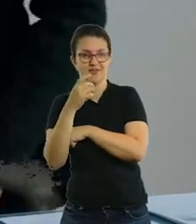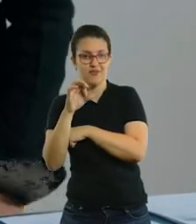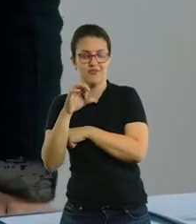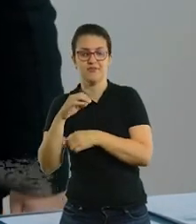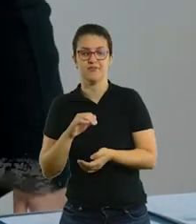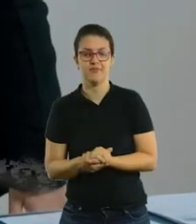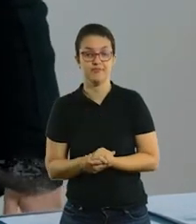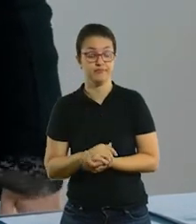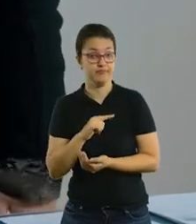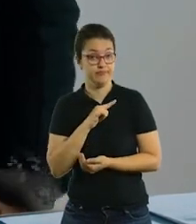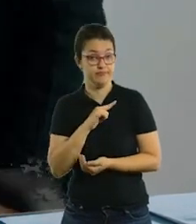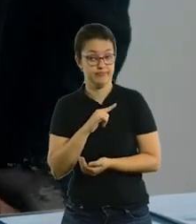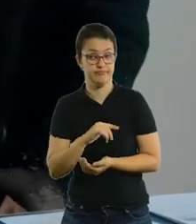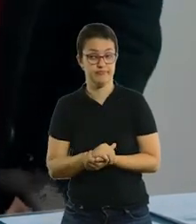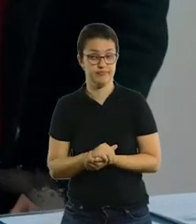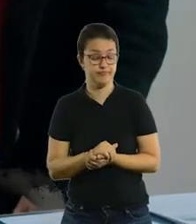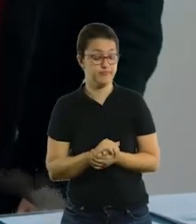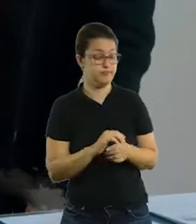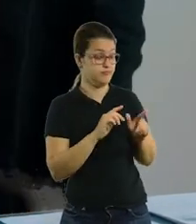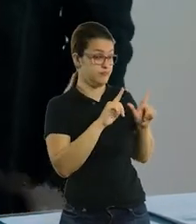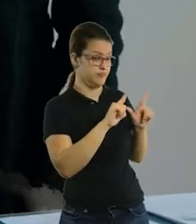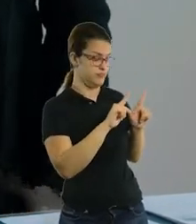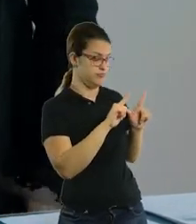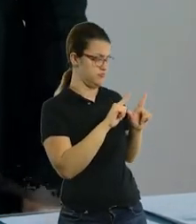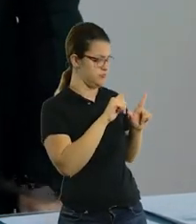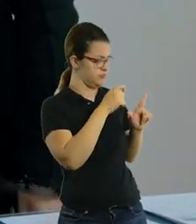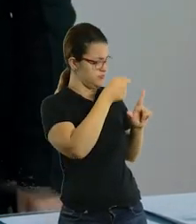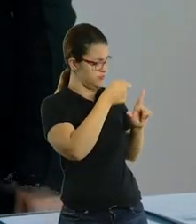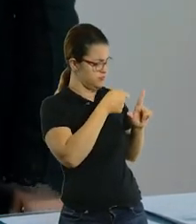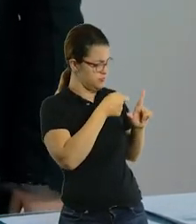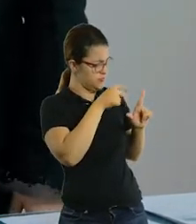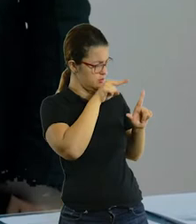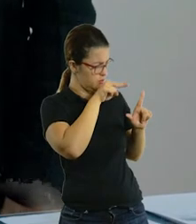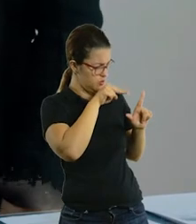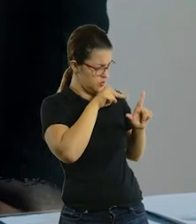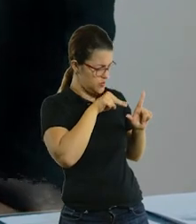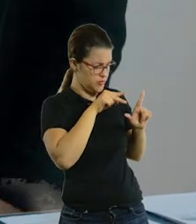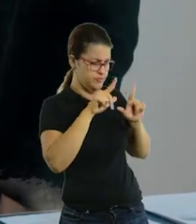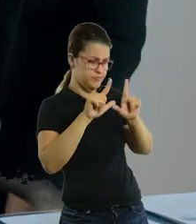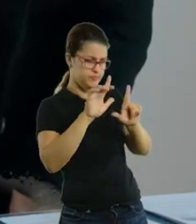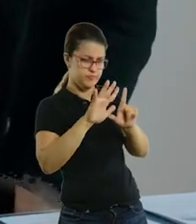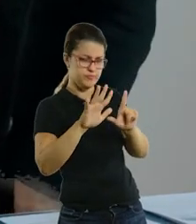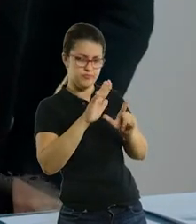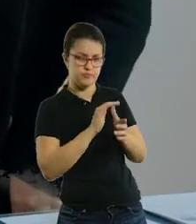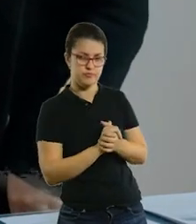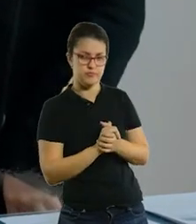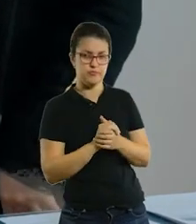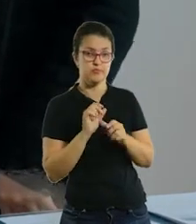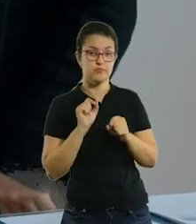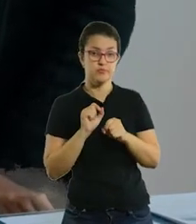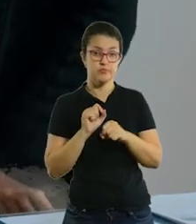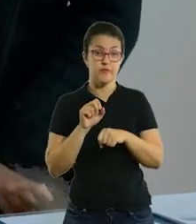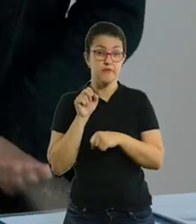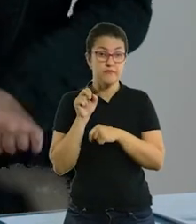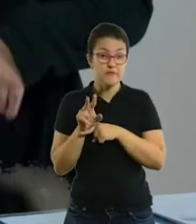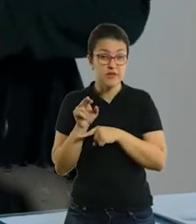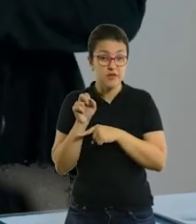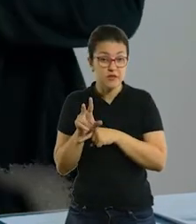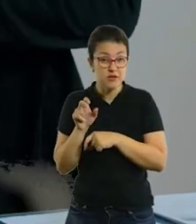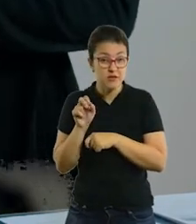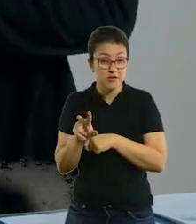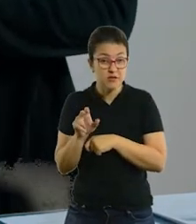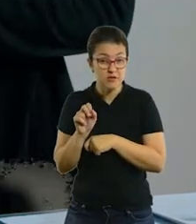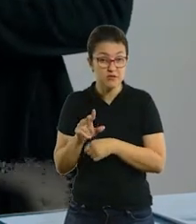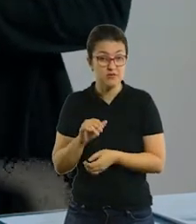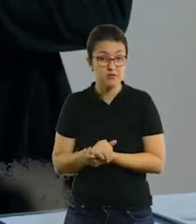aqui eu tenho este texto e esse. Você vai ler com a sua família. Coronavírus é uma família de vírus que causa